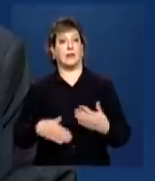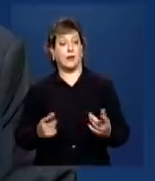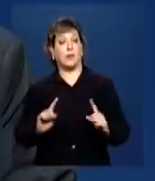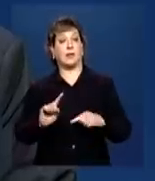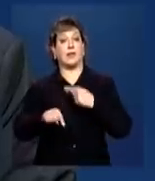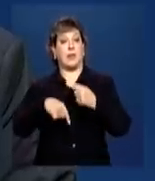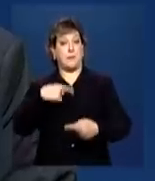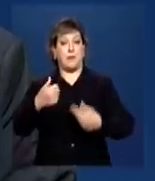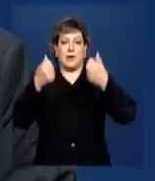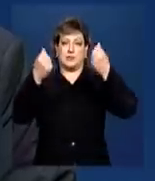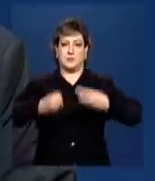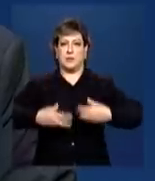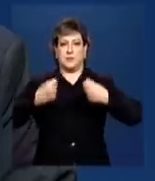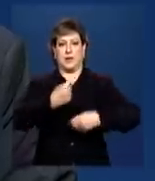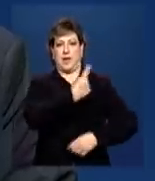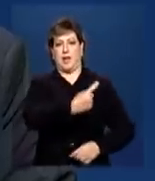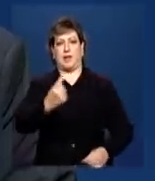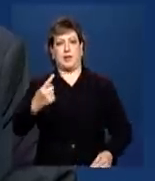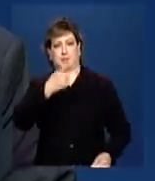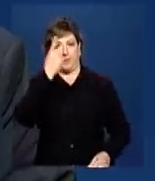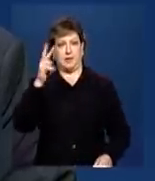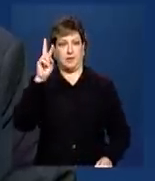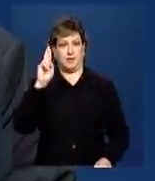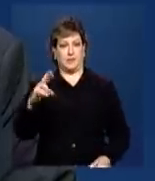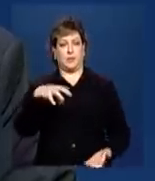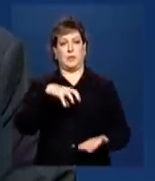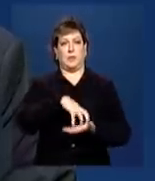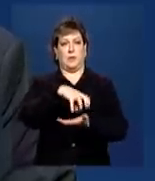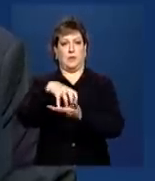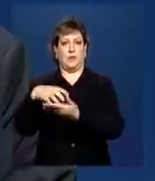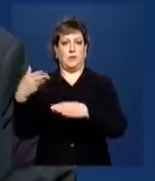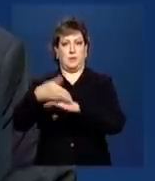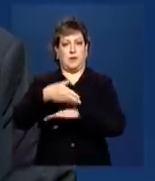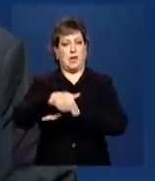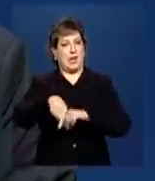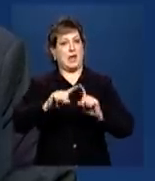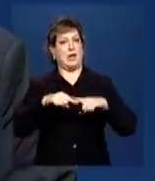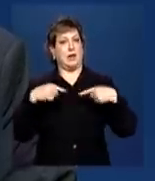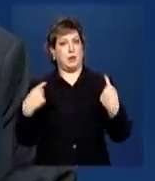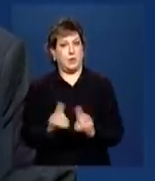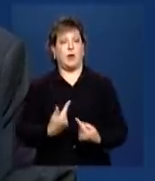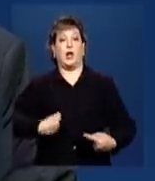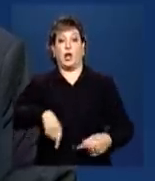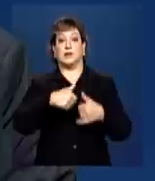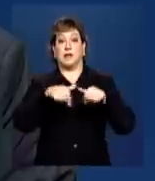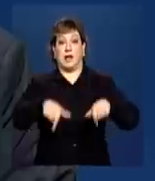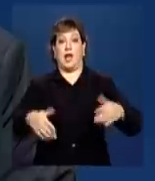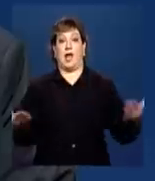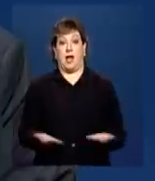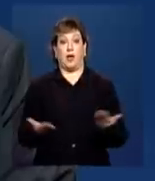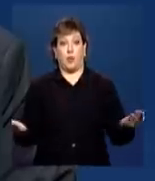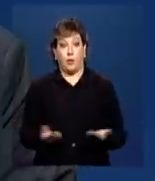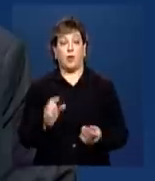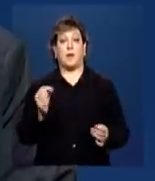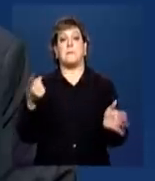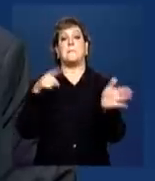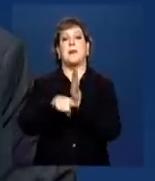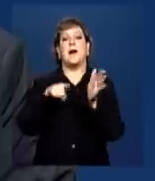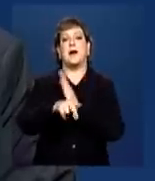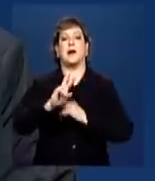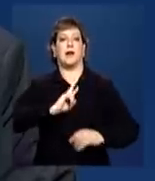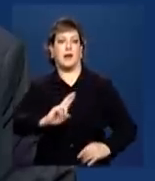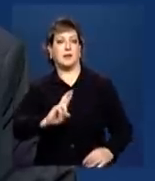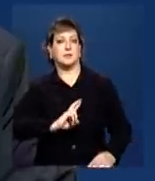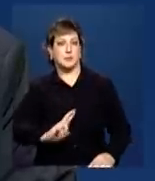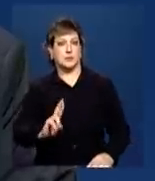de cada um dos representantes dos órgãos que participaram dessa reunião, estamos agora na fase das perguntas.